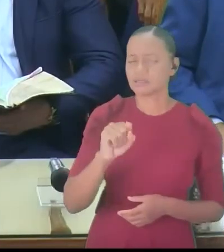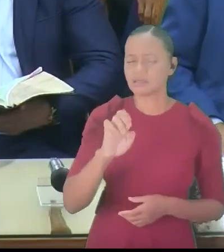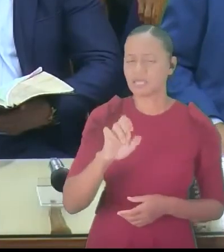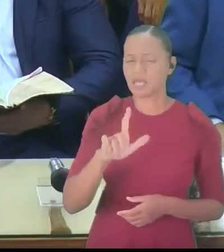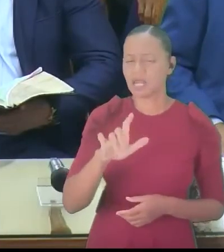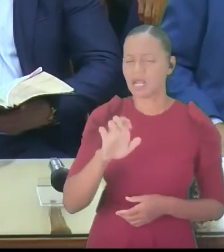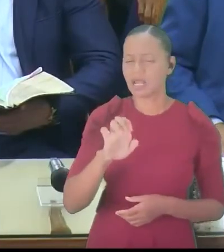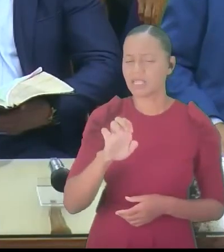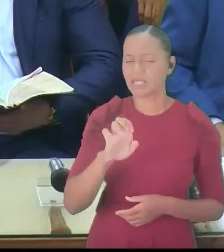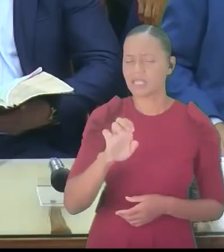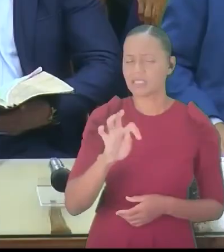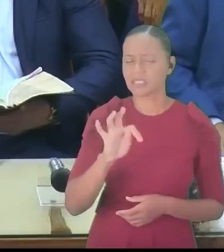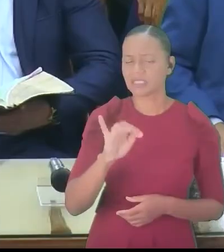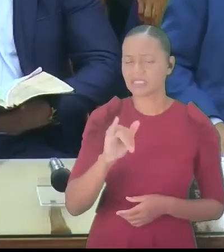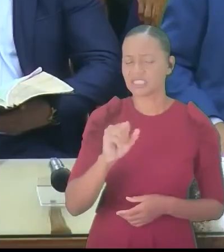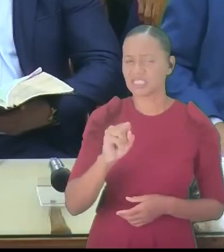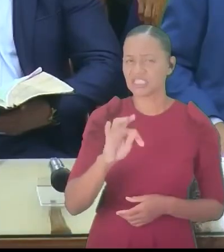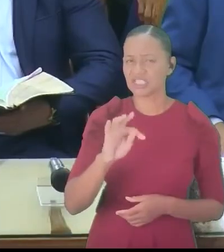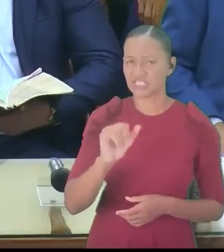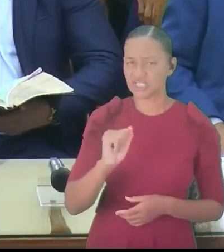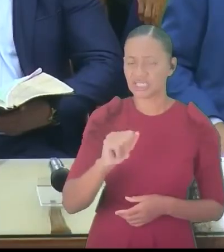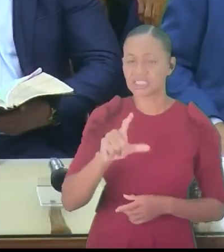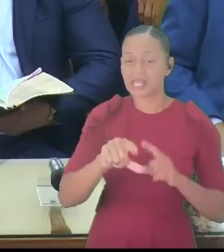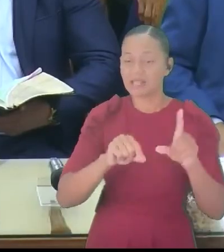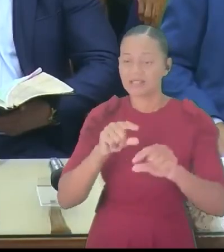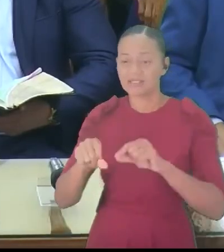que seleciona.